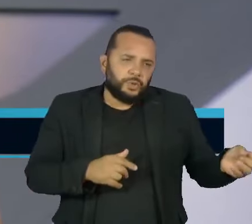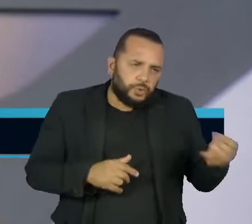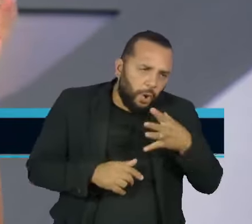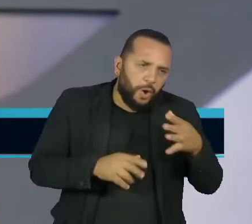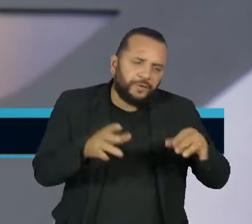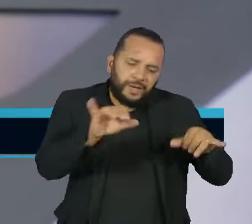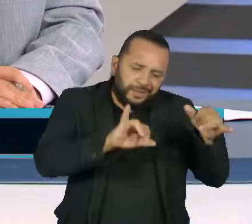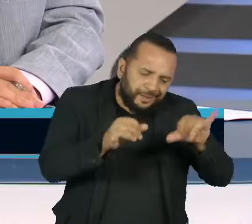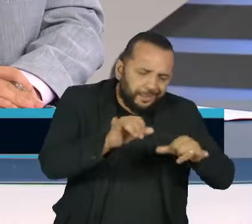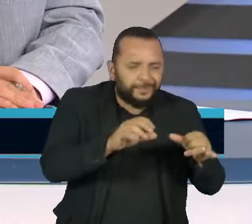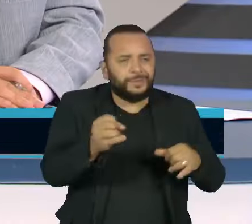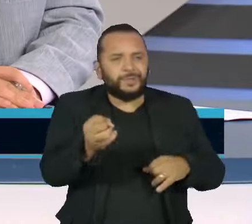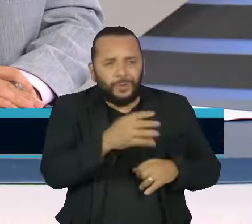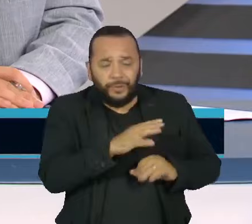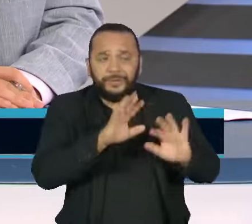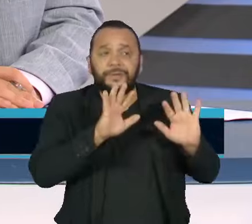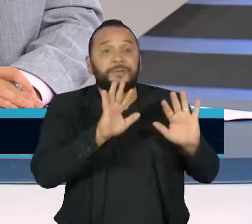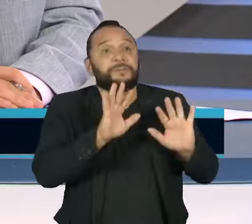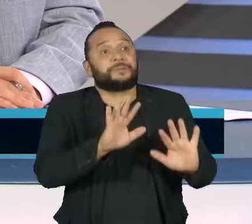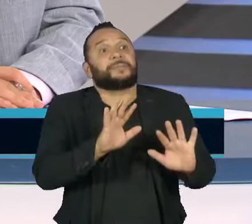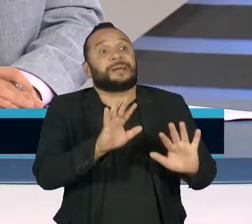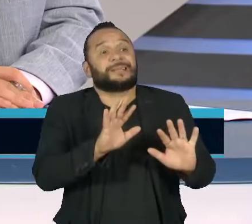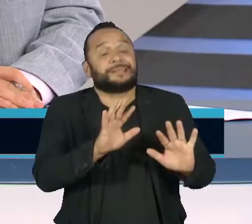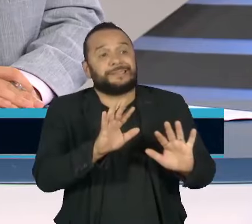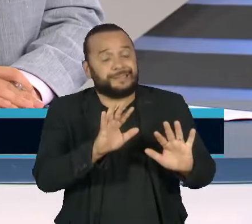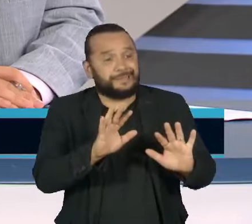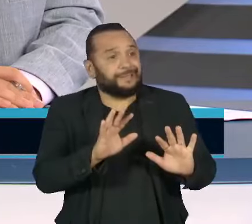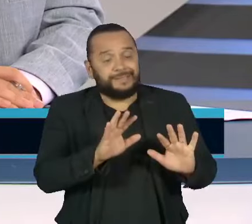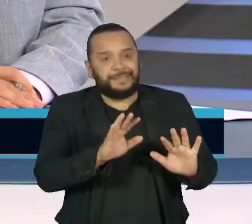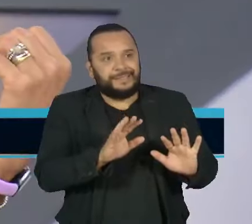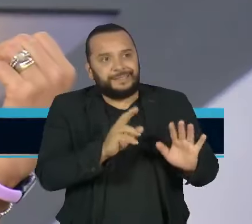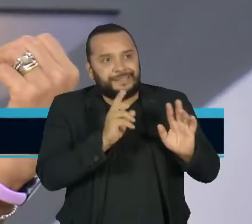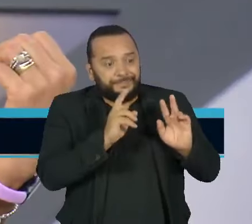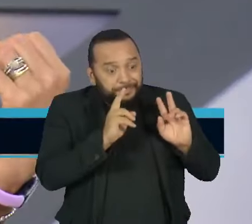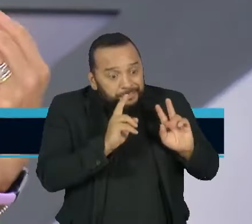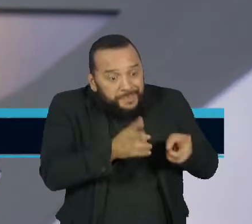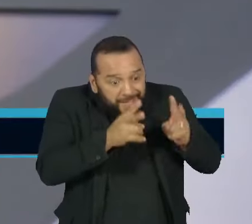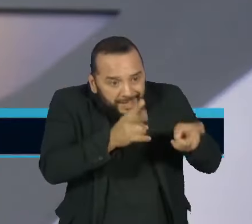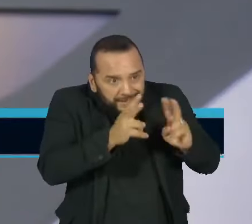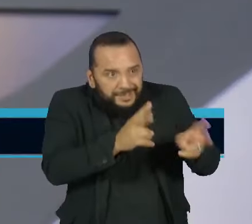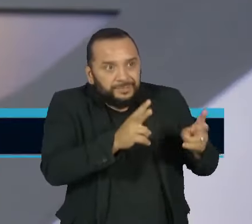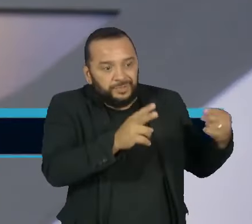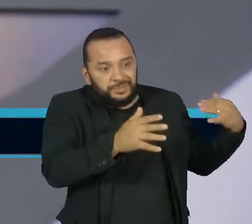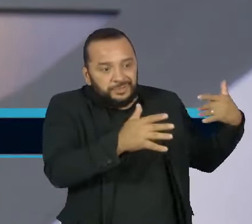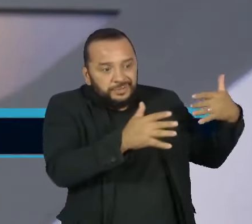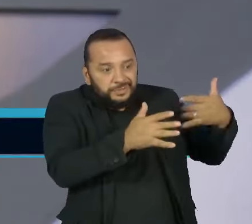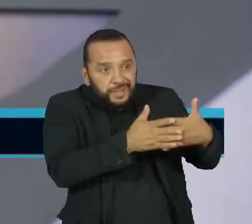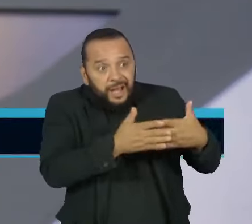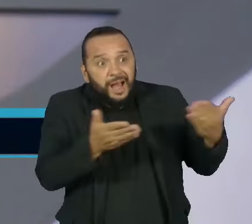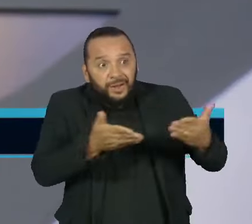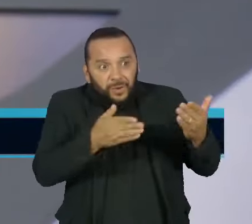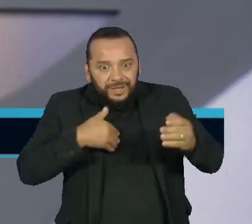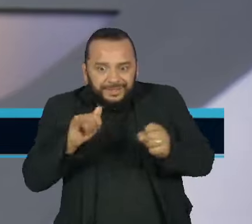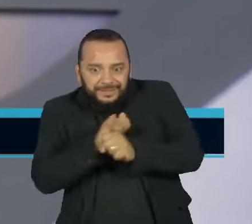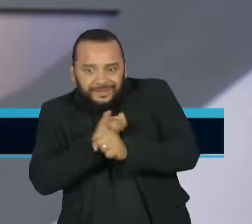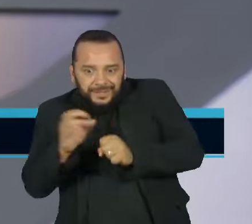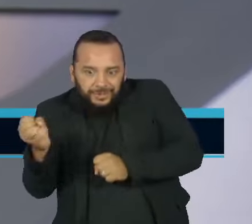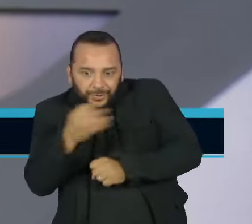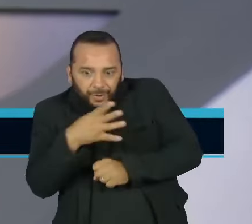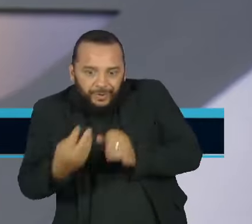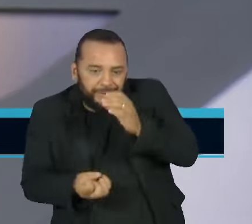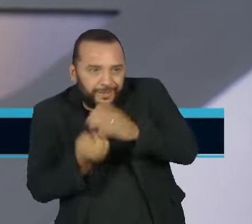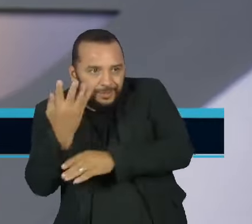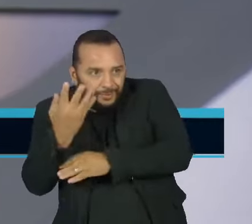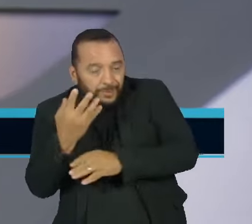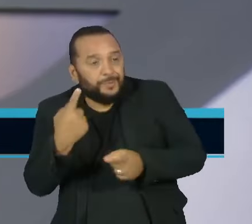aqui uma coisa ali mas o o esqueleto é praticamente o mesmo do que a gente já tinha Então rapidamente como falou na na reportagem